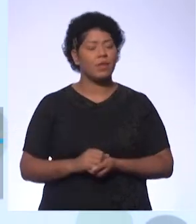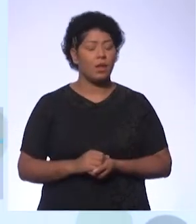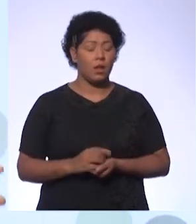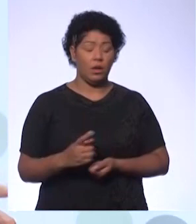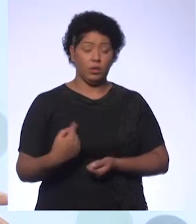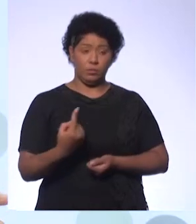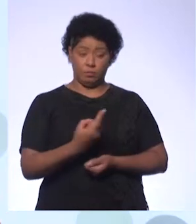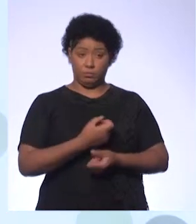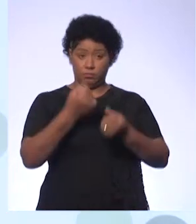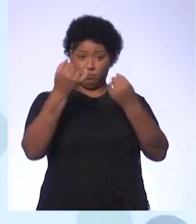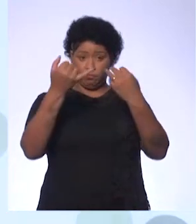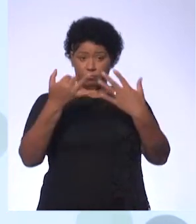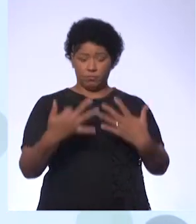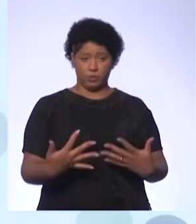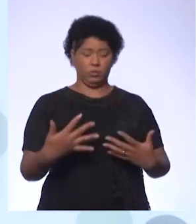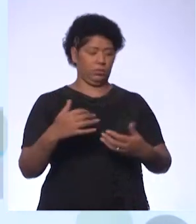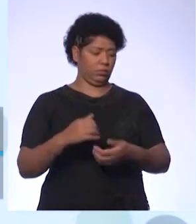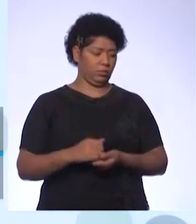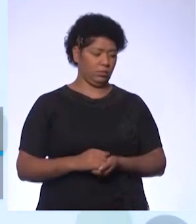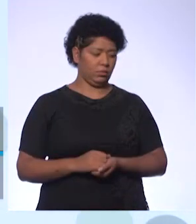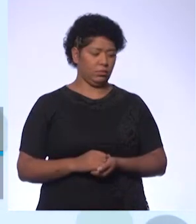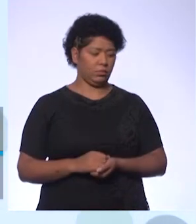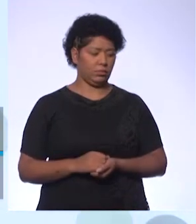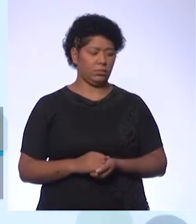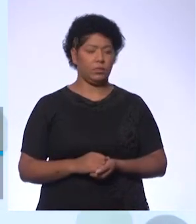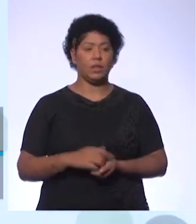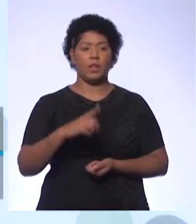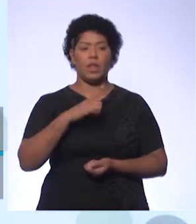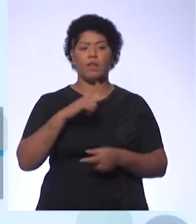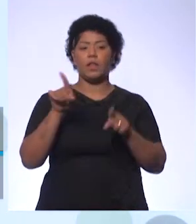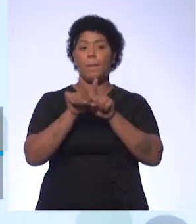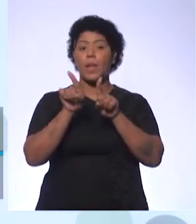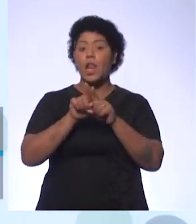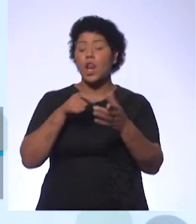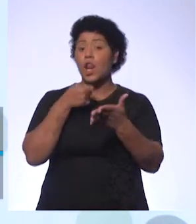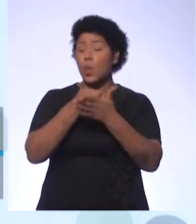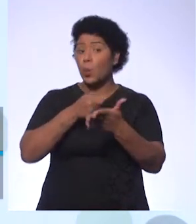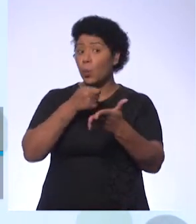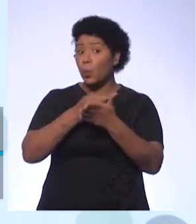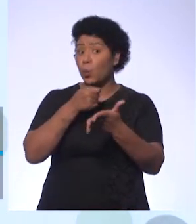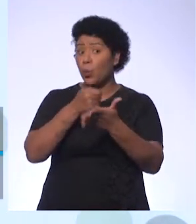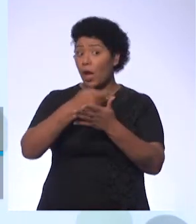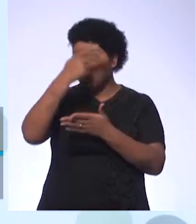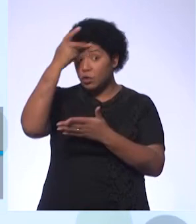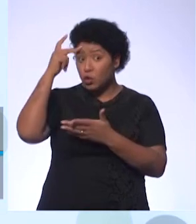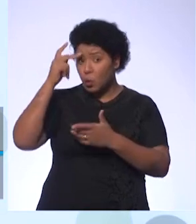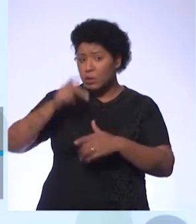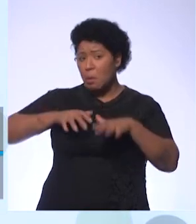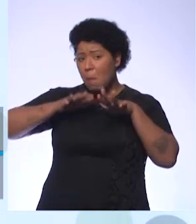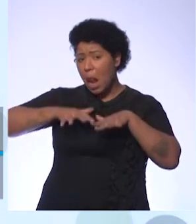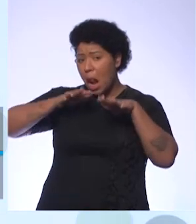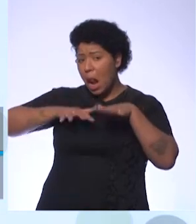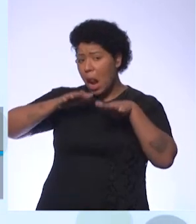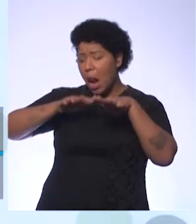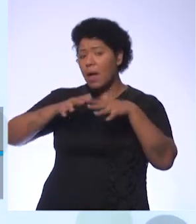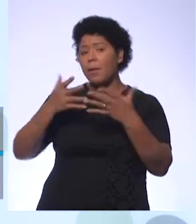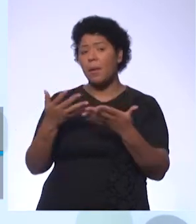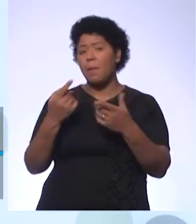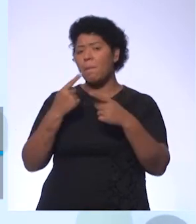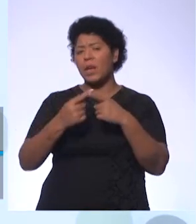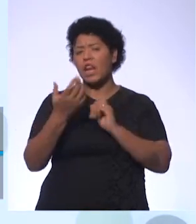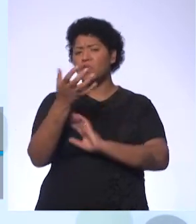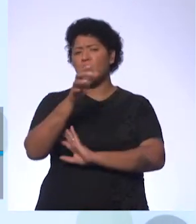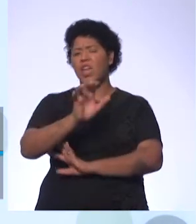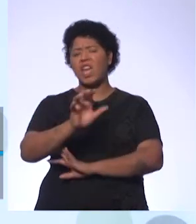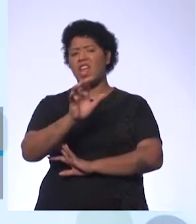nós falamos assim, só que houve também luta, né, por parte dos operários. Eles também lutaram, eles ficaram muito insatisfeitos com